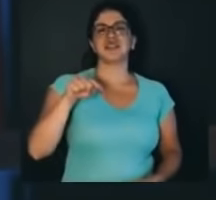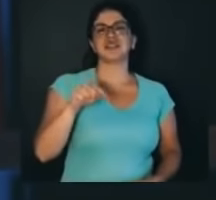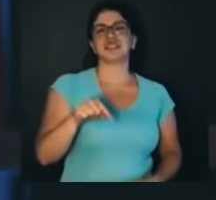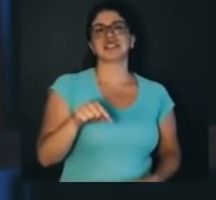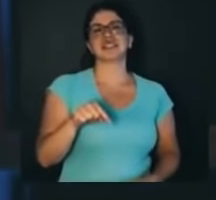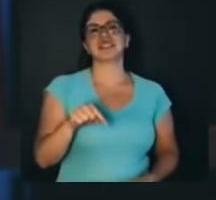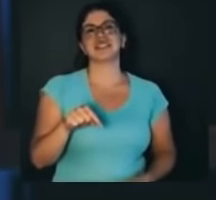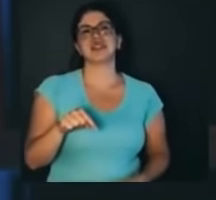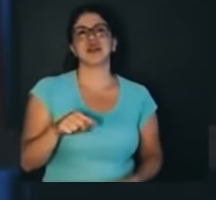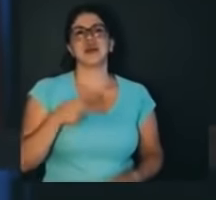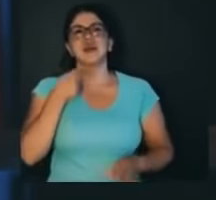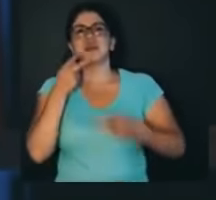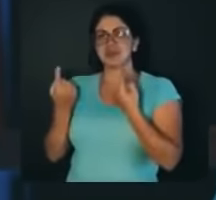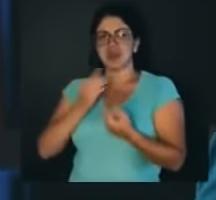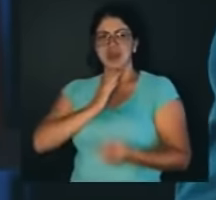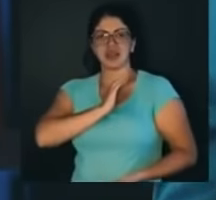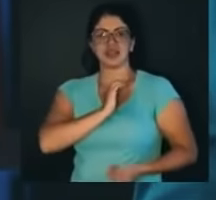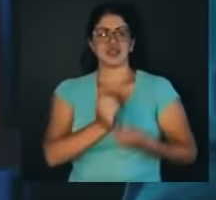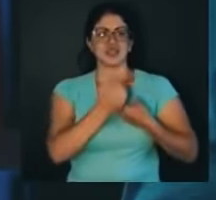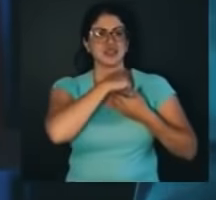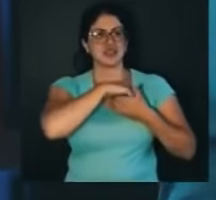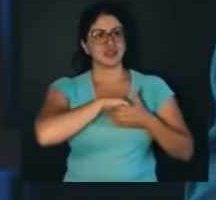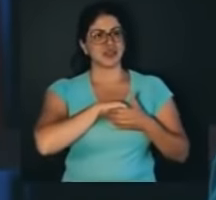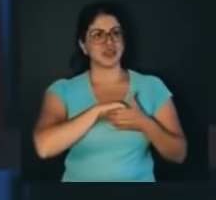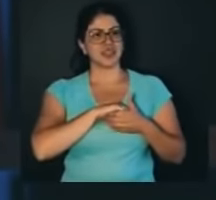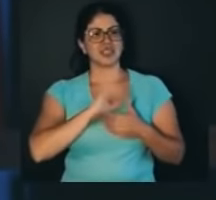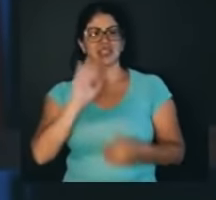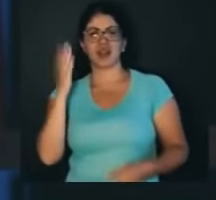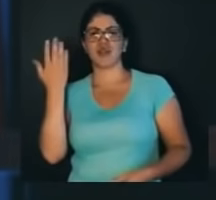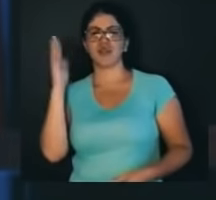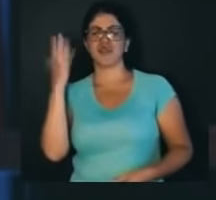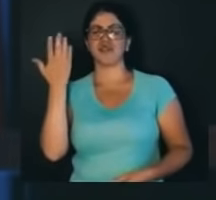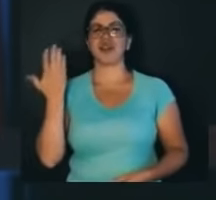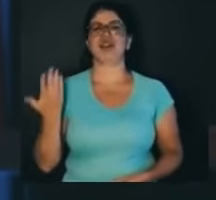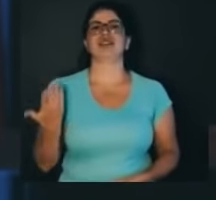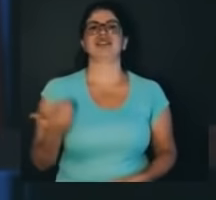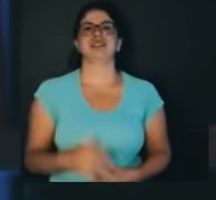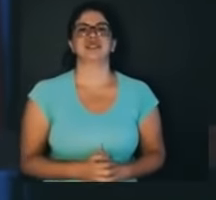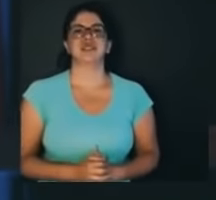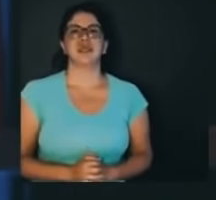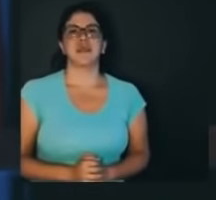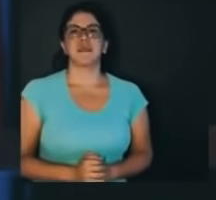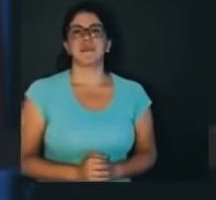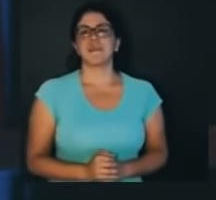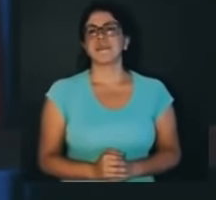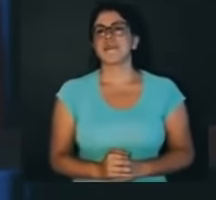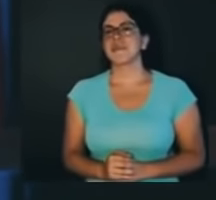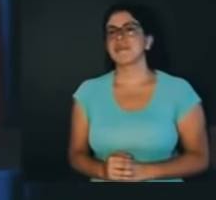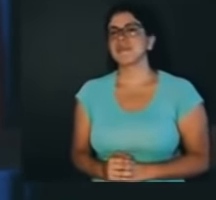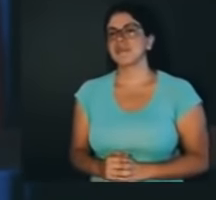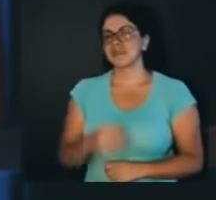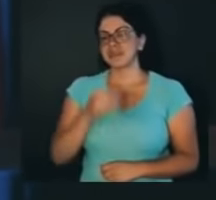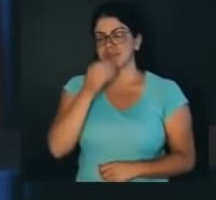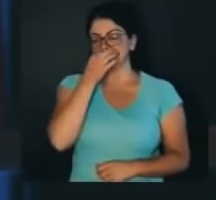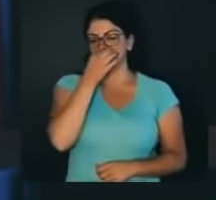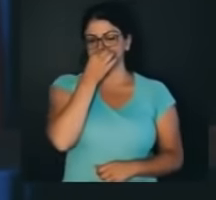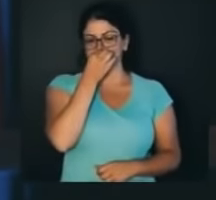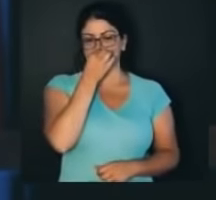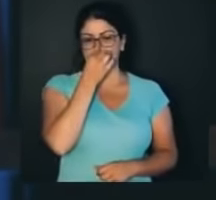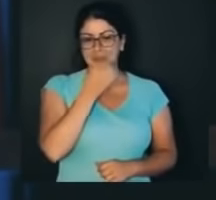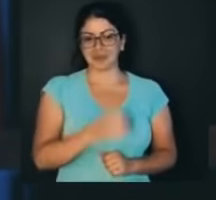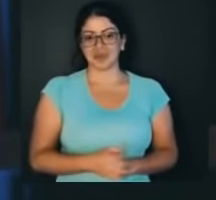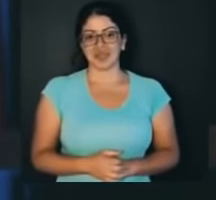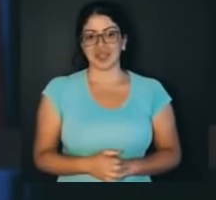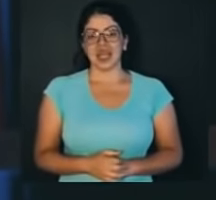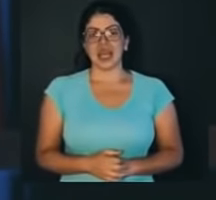mas o seu coração está longe. E em vão me adoram, ensinando doutrinas que são preceitos de homens. E